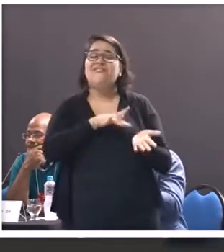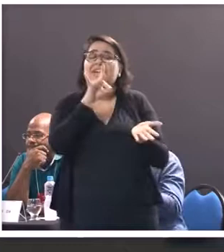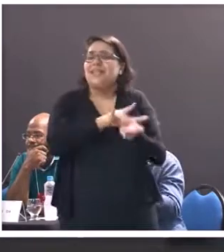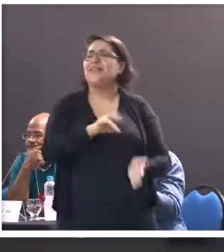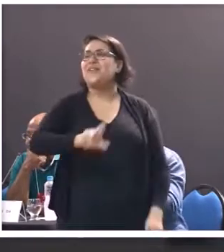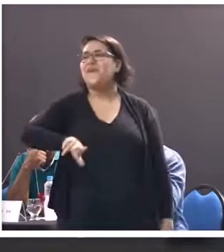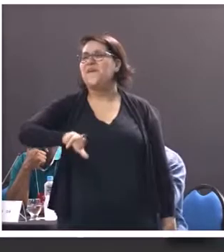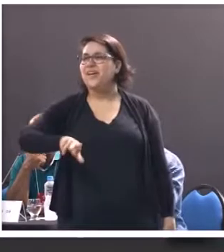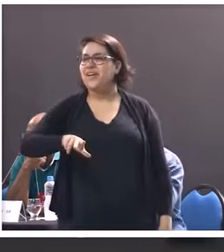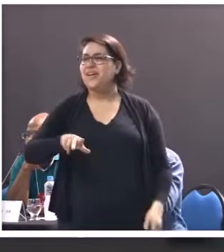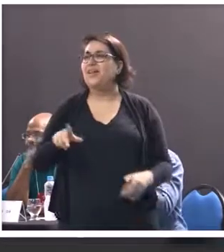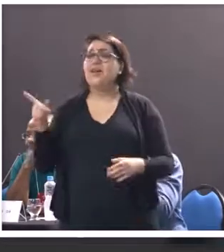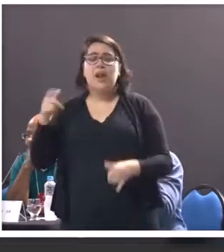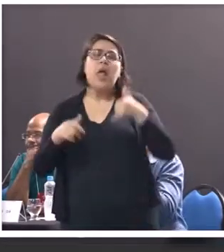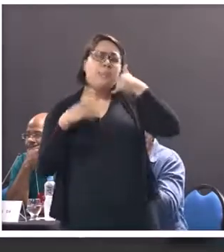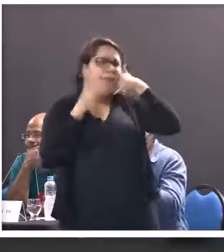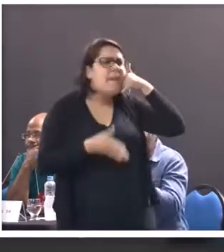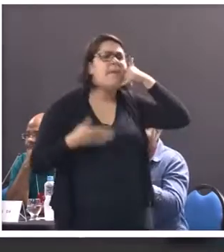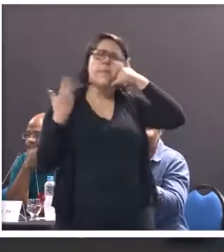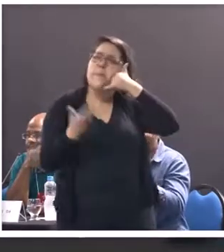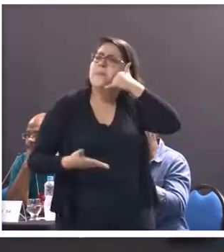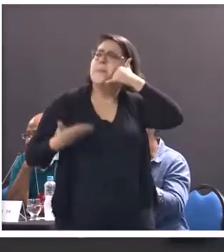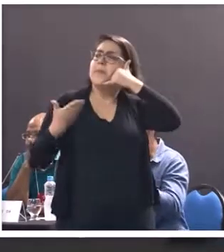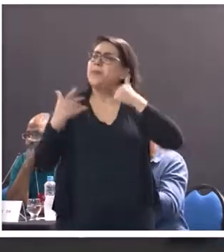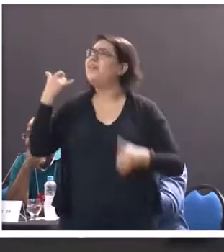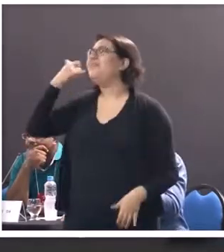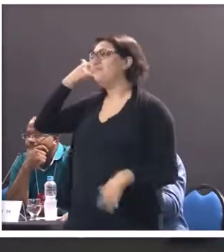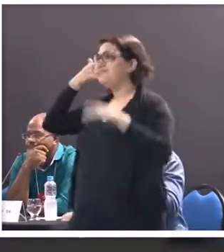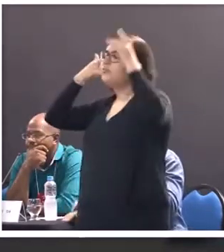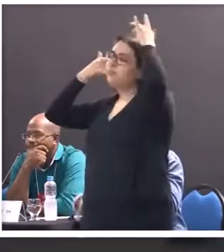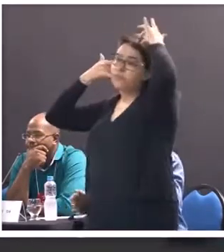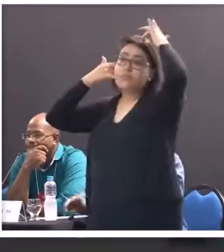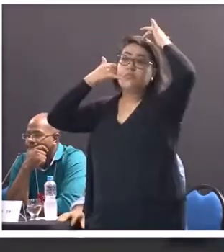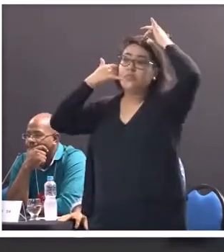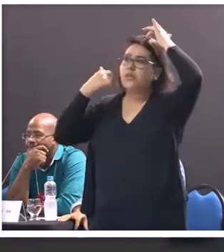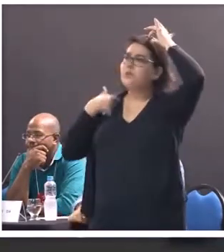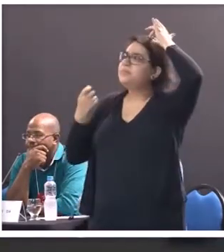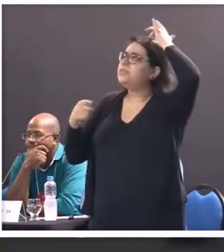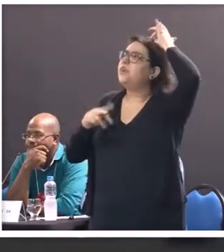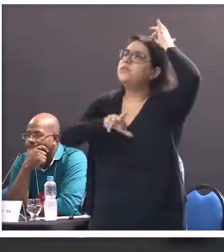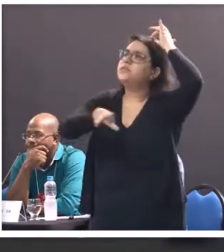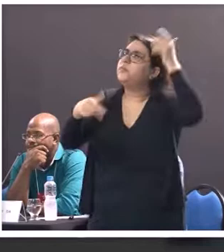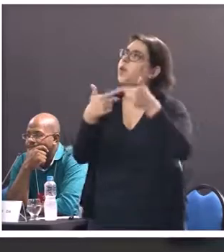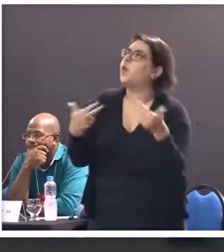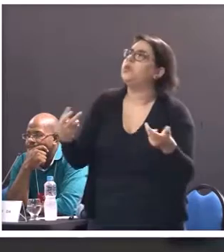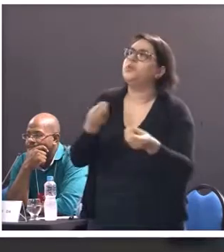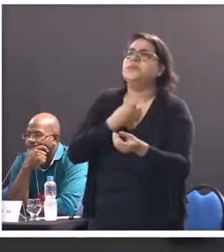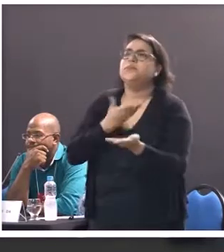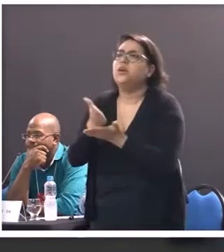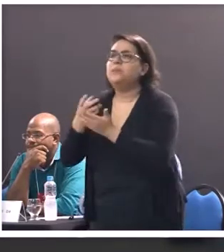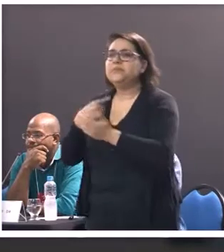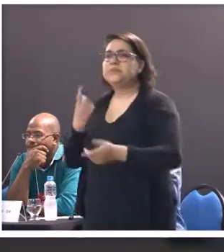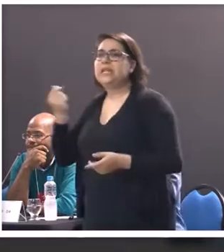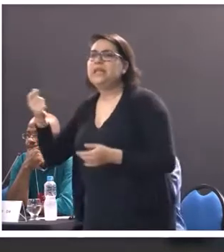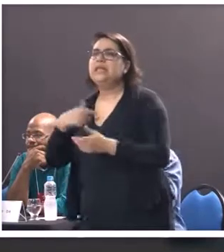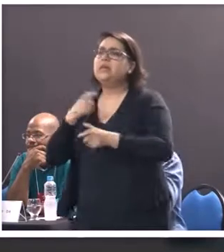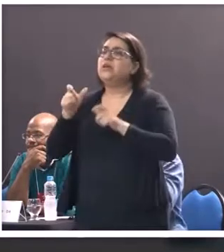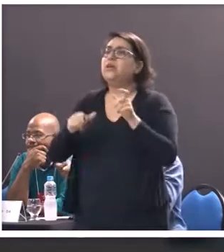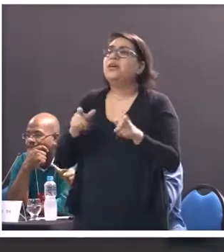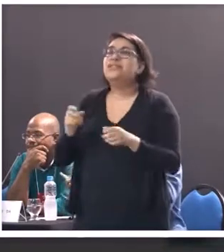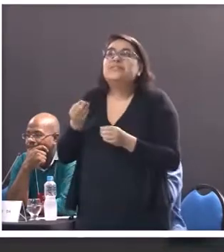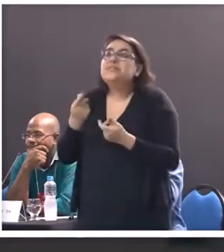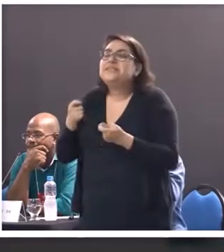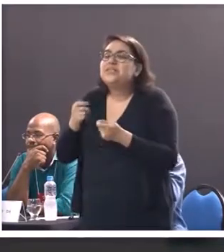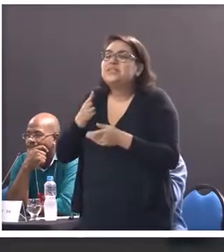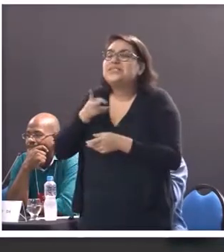e está a pessoa falando. Você, putz, caramba, tem que fazer uma porção de coisa aqui, tem 5 minutos para sair, tem que estar tal hora em